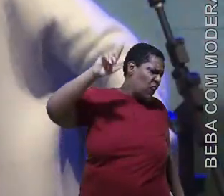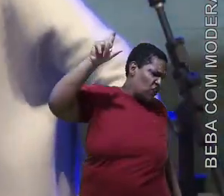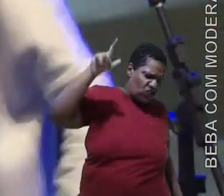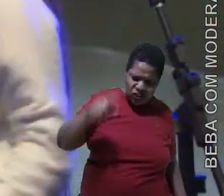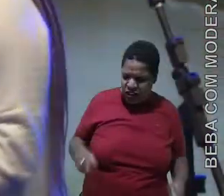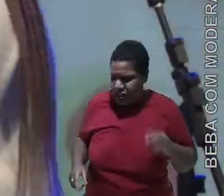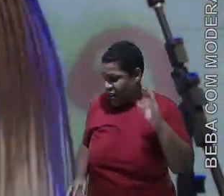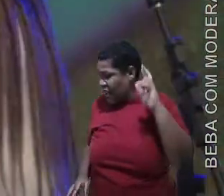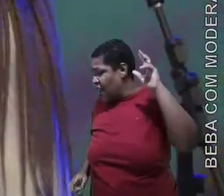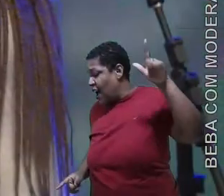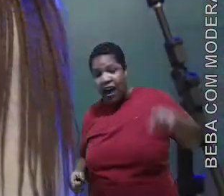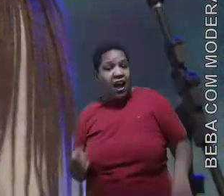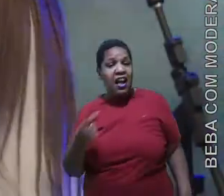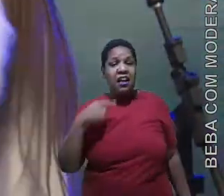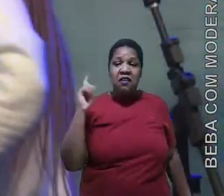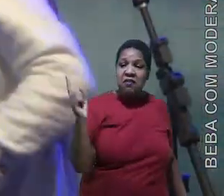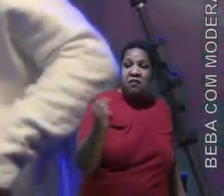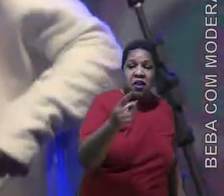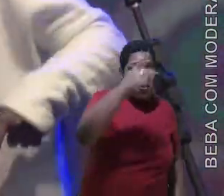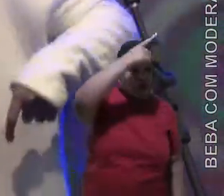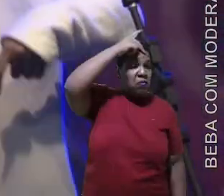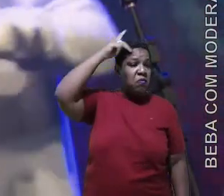E aí